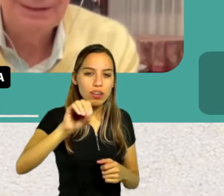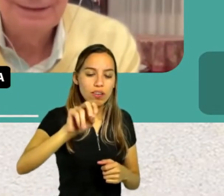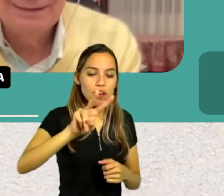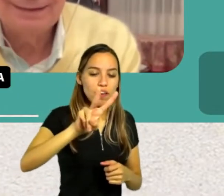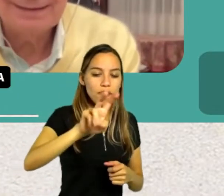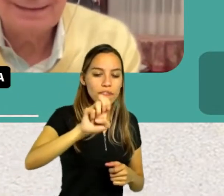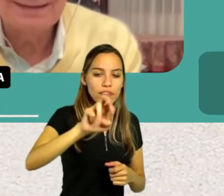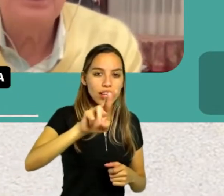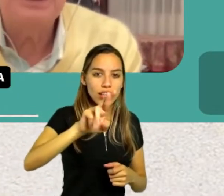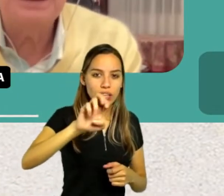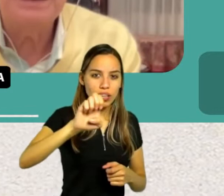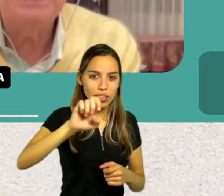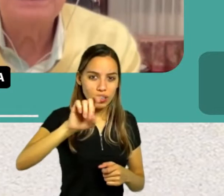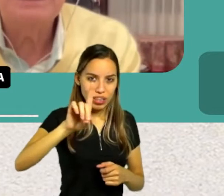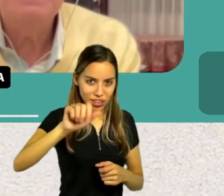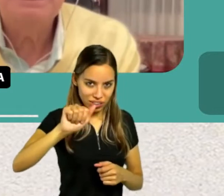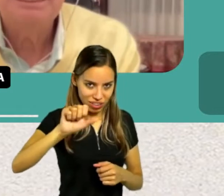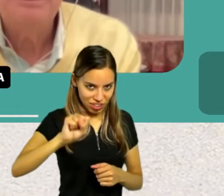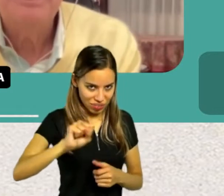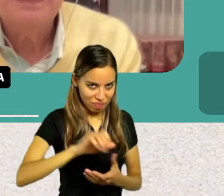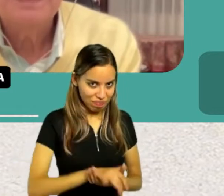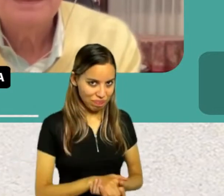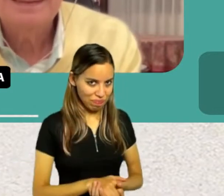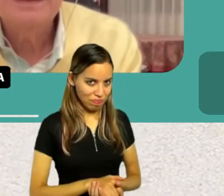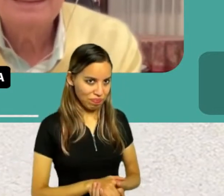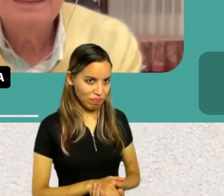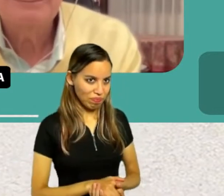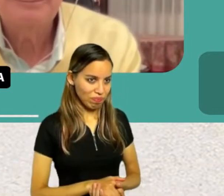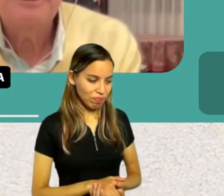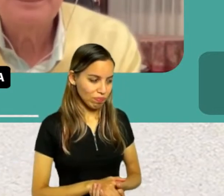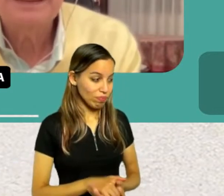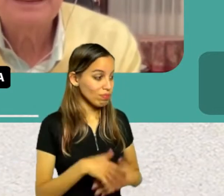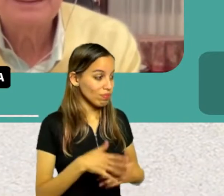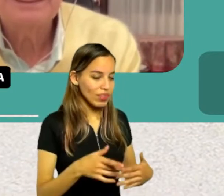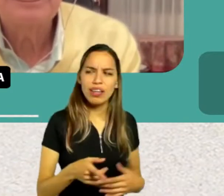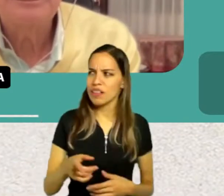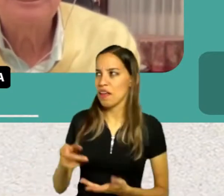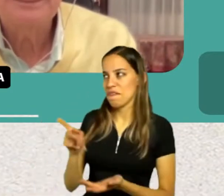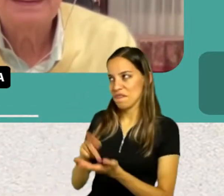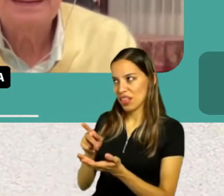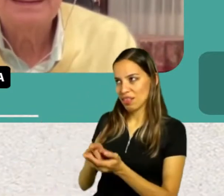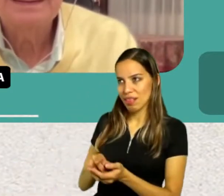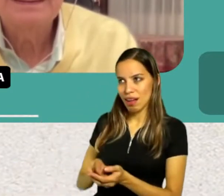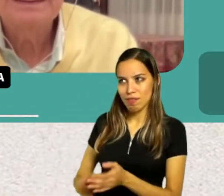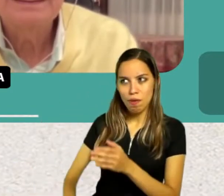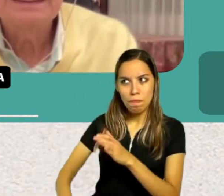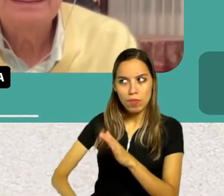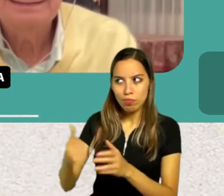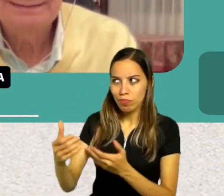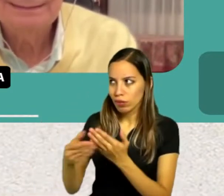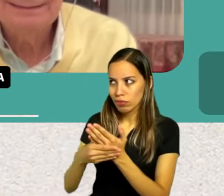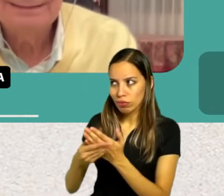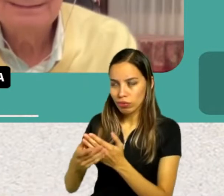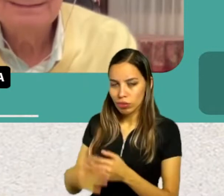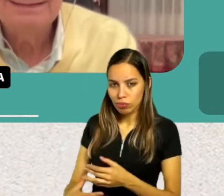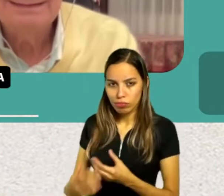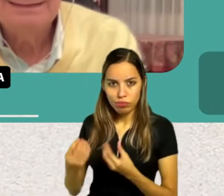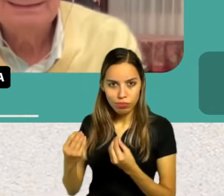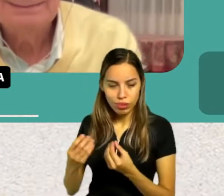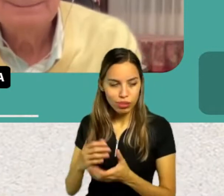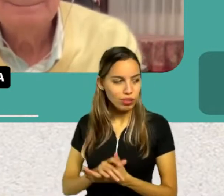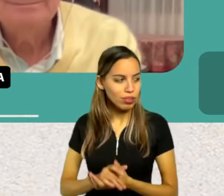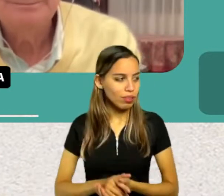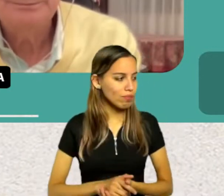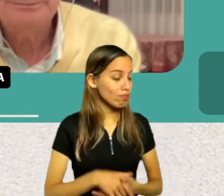do Grande Sertão Veredas. Então, eu queria que você aproveitasse esse gancho e falasse da importância da literatura na sua vida, porque,